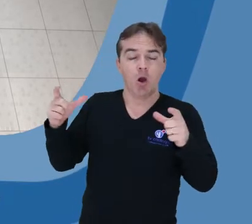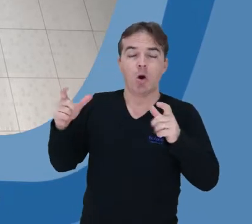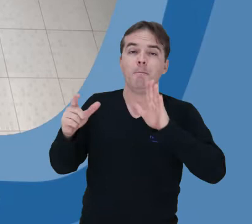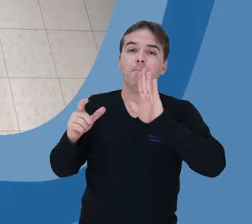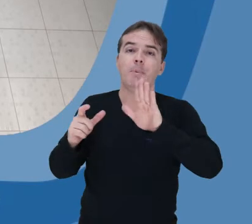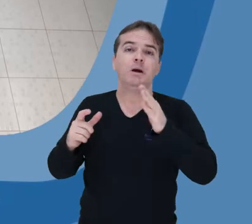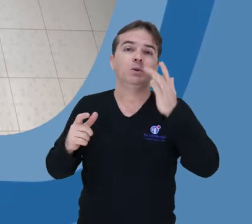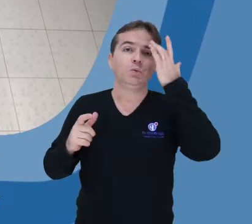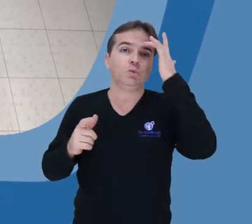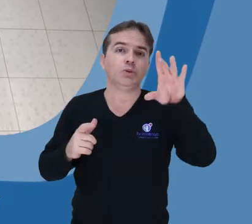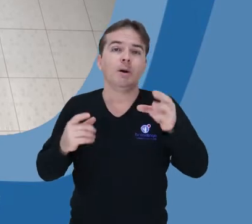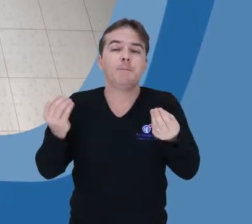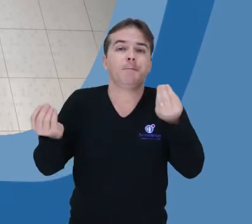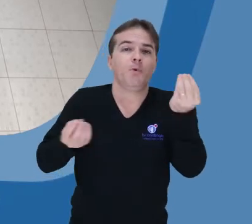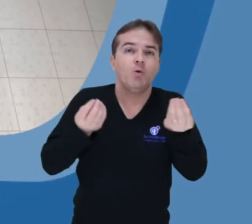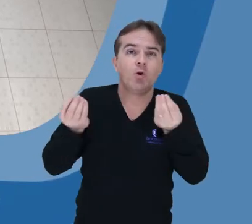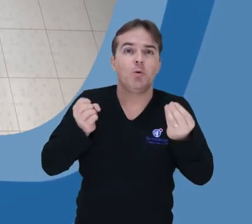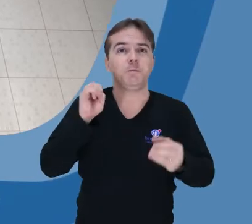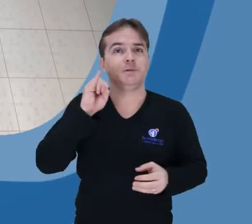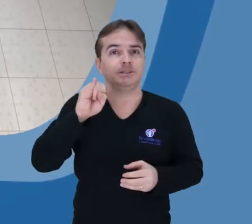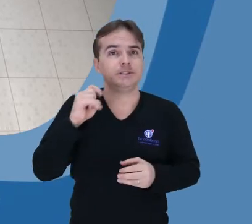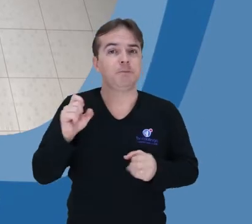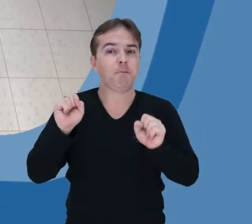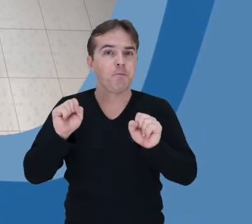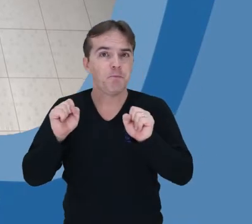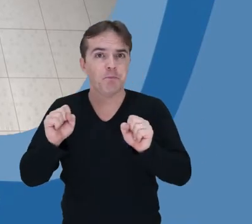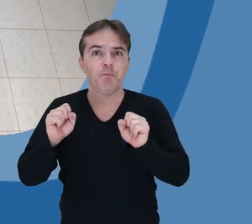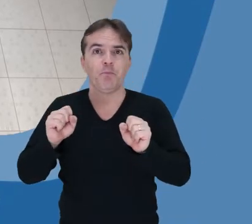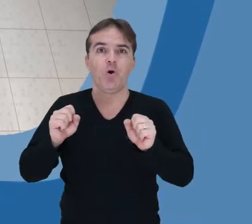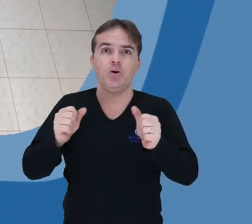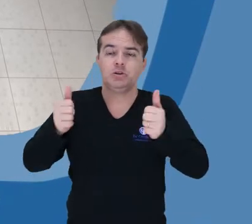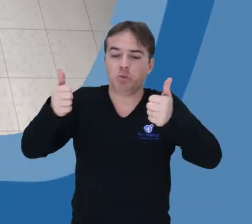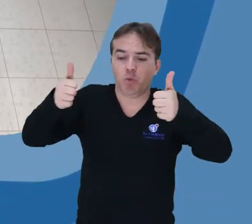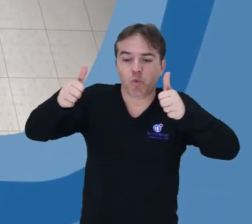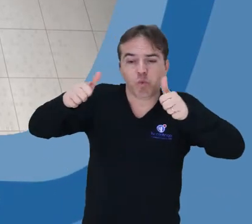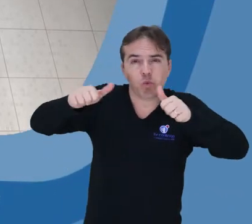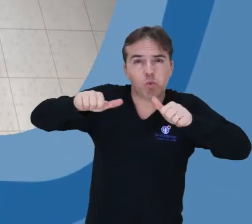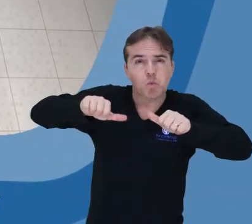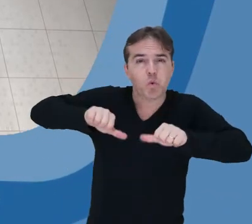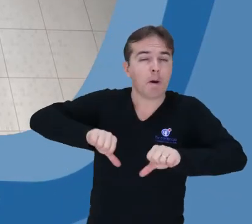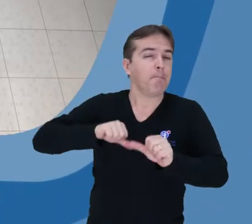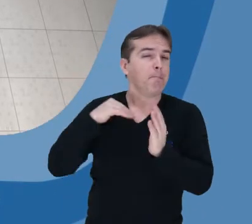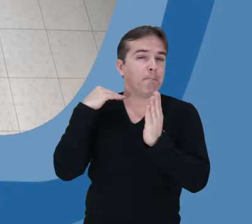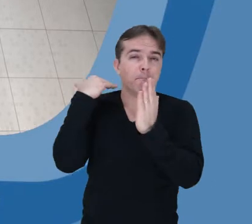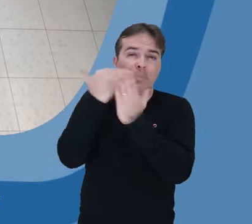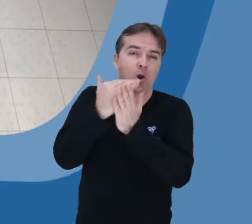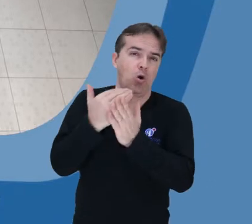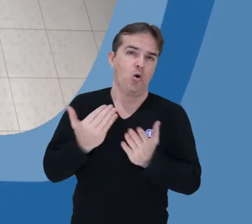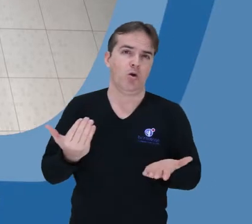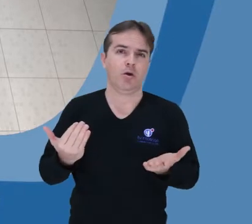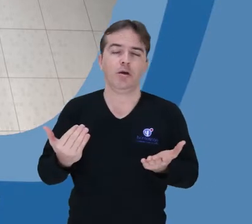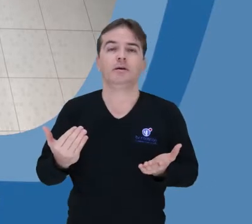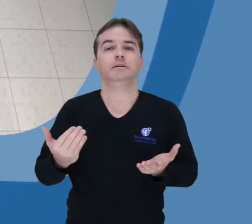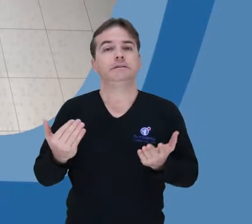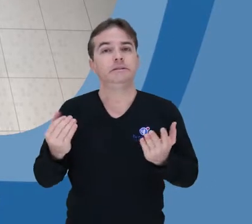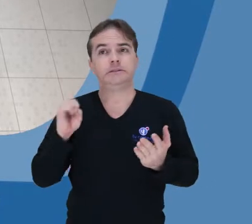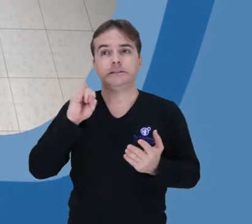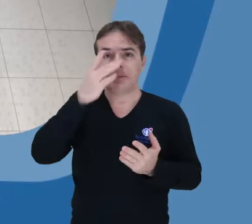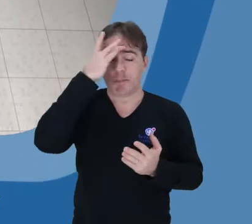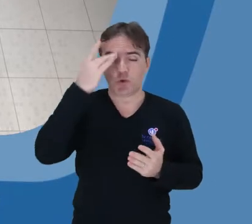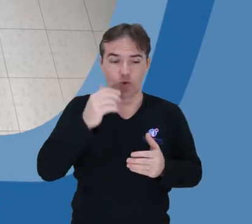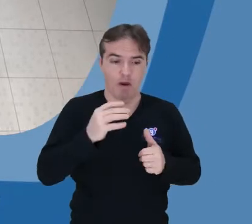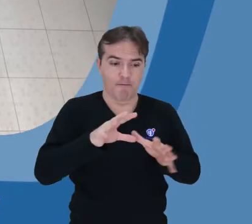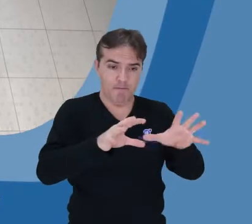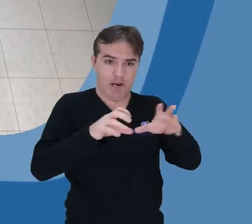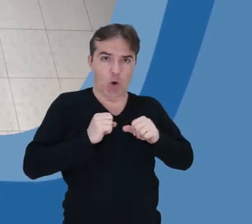se demonstra efetivamente que ela tenha uma relação com maior gravidade, ou seja, as pessoas que se infectam a primeira vez e